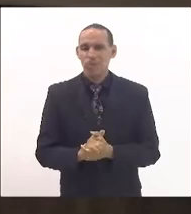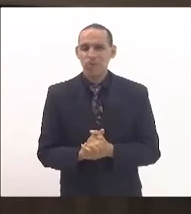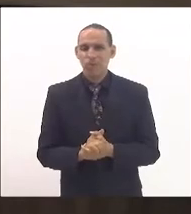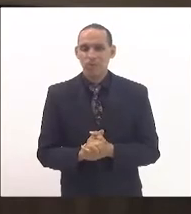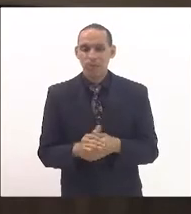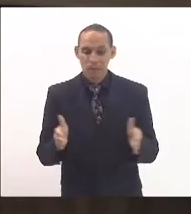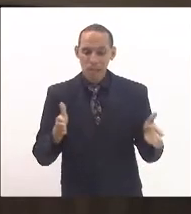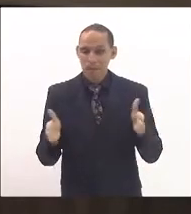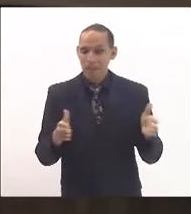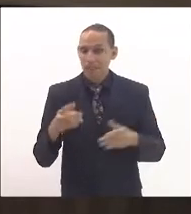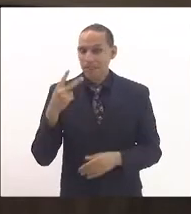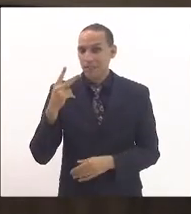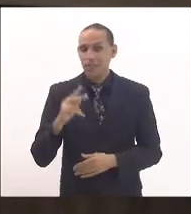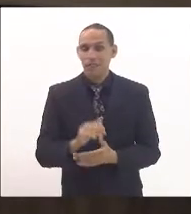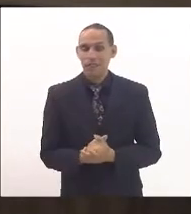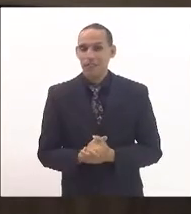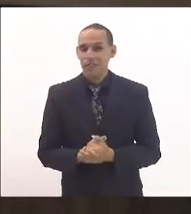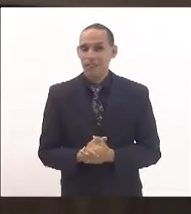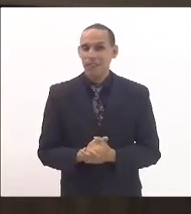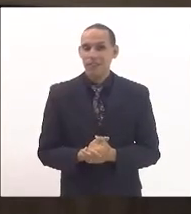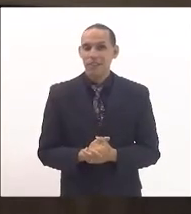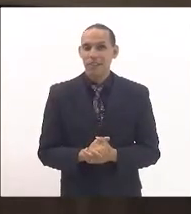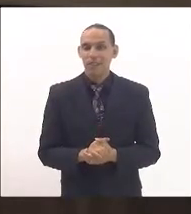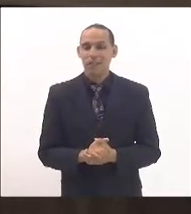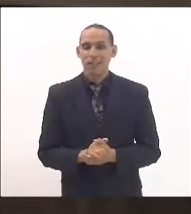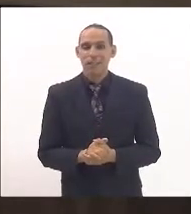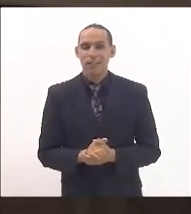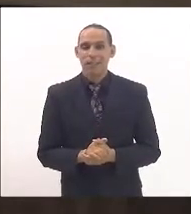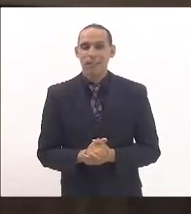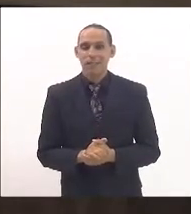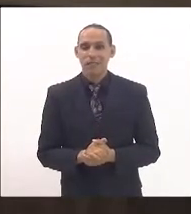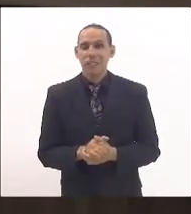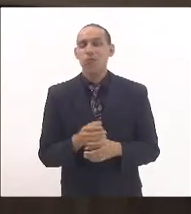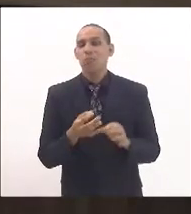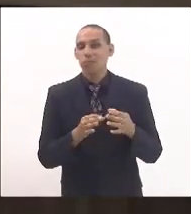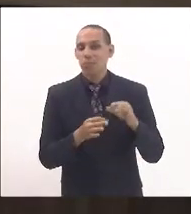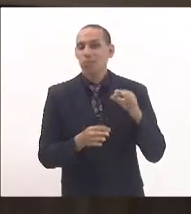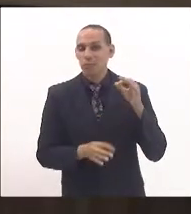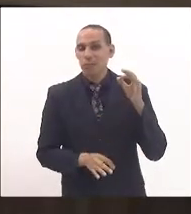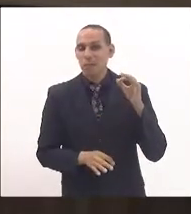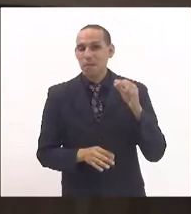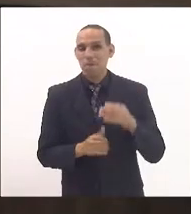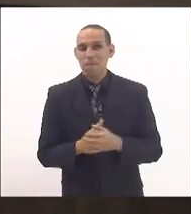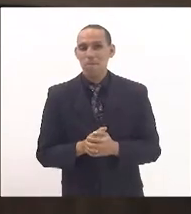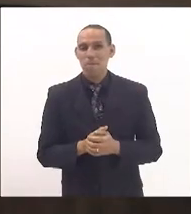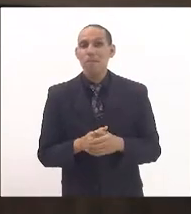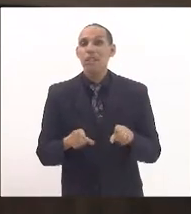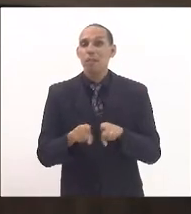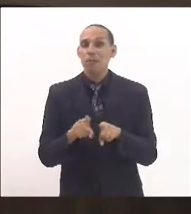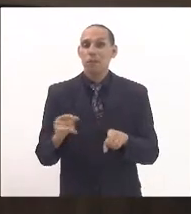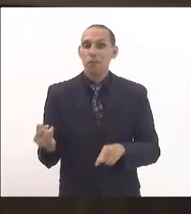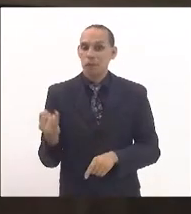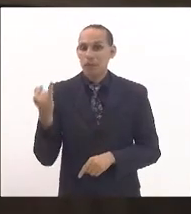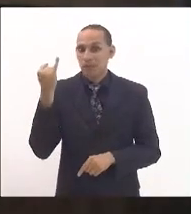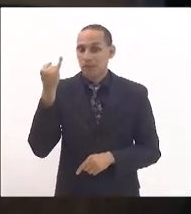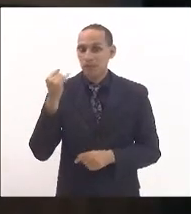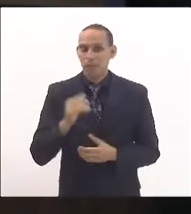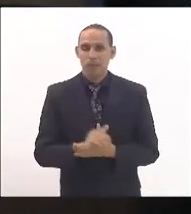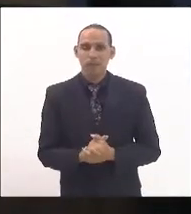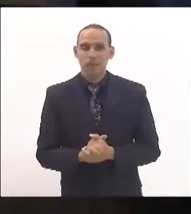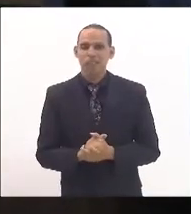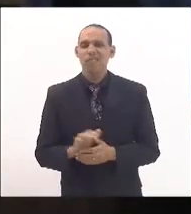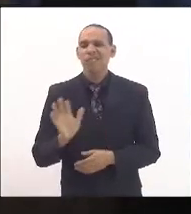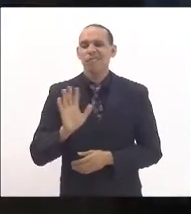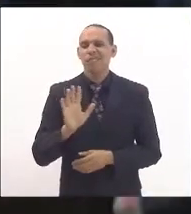dos seus mandatos como presidente. Longeva e importante. Não,